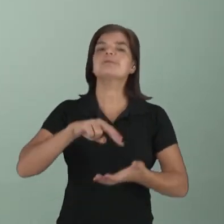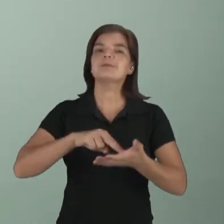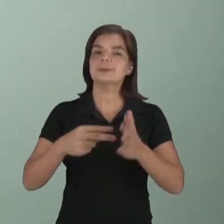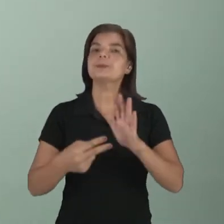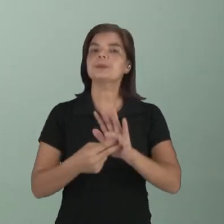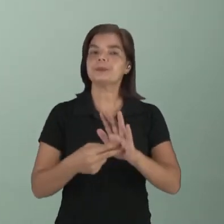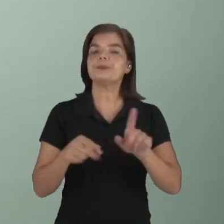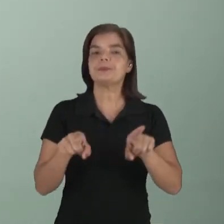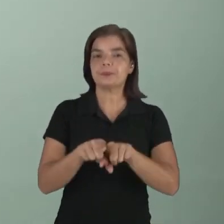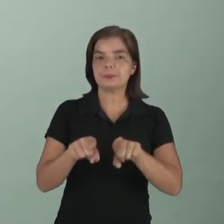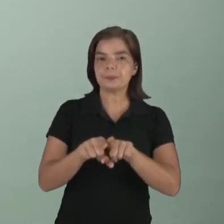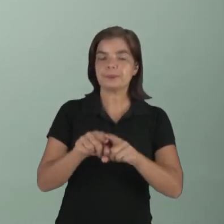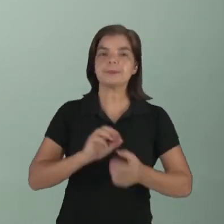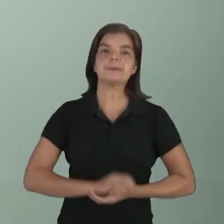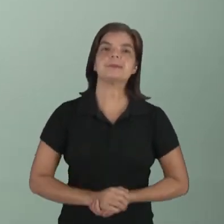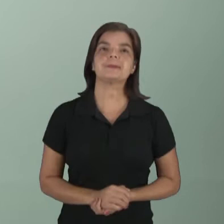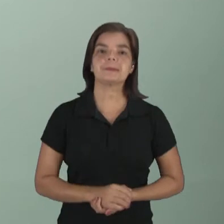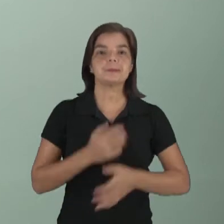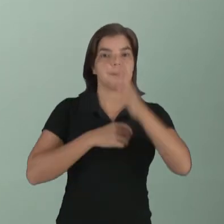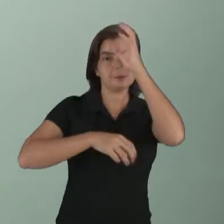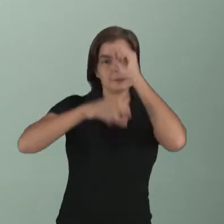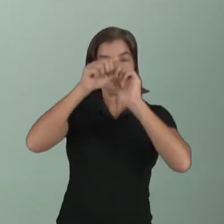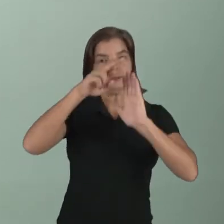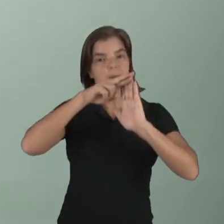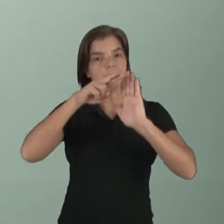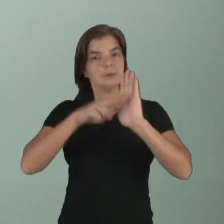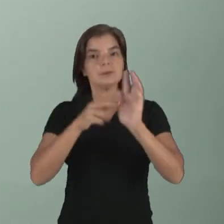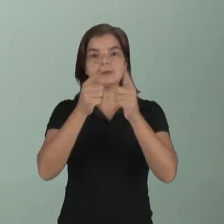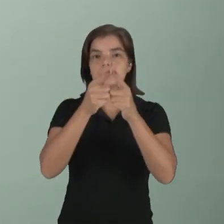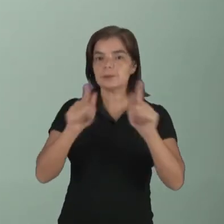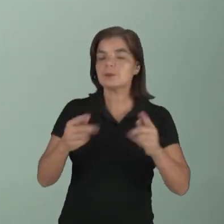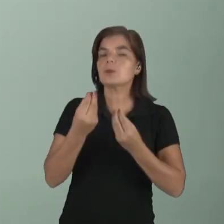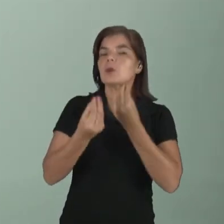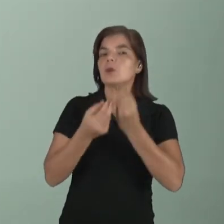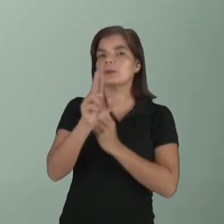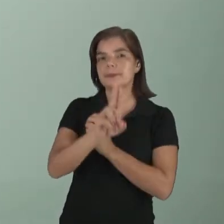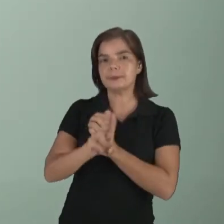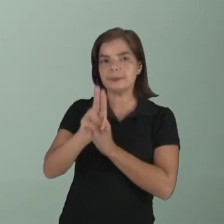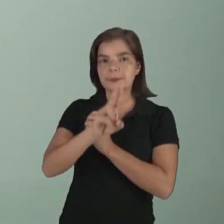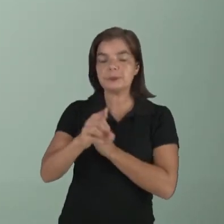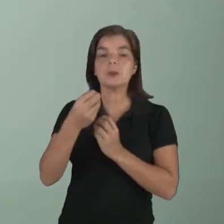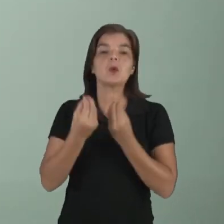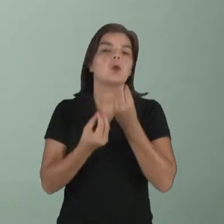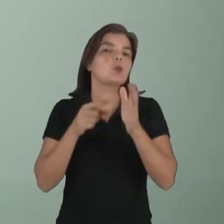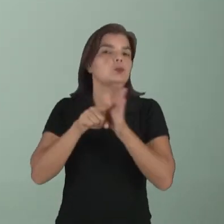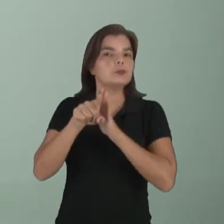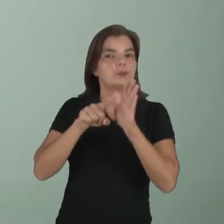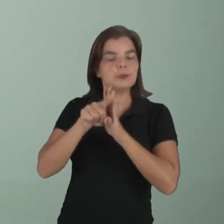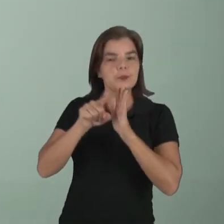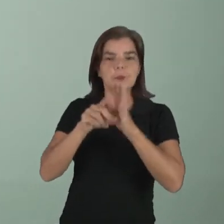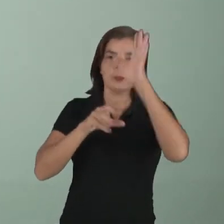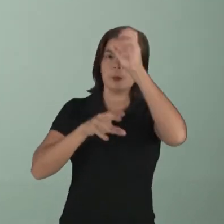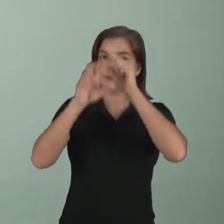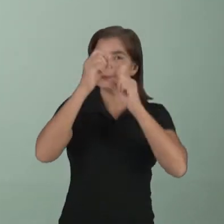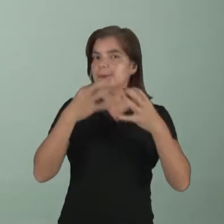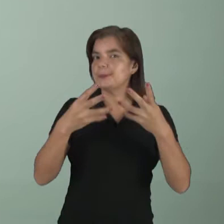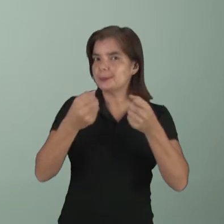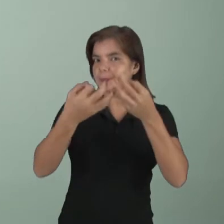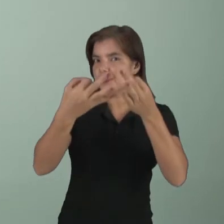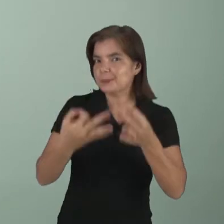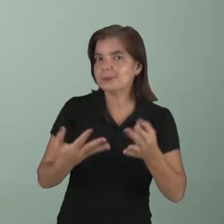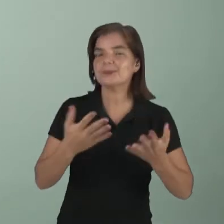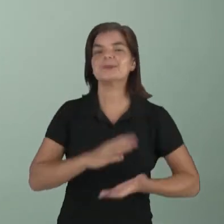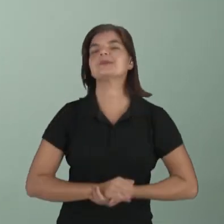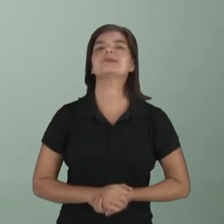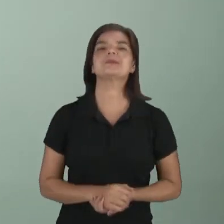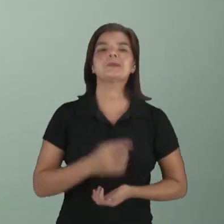continuous, que é o presente contínuo, ok? Vamos aprender um pouquinho as regras gramaticais, como funcionam, como fazer perguntas, enfim, vamos aprender tudo, ok? Então